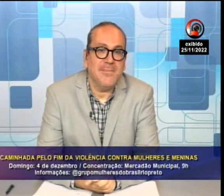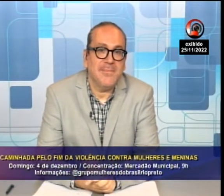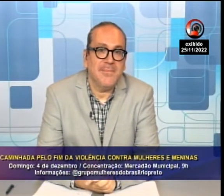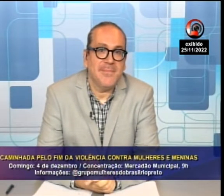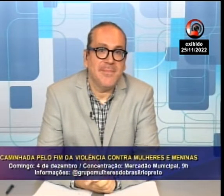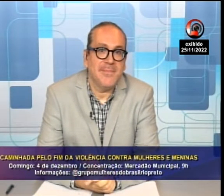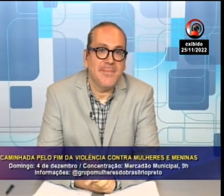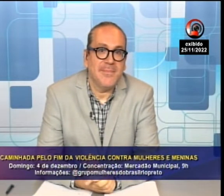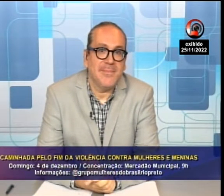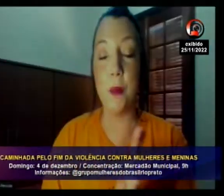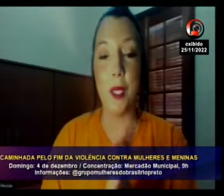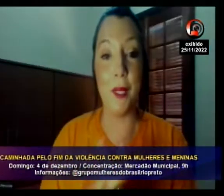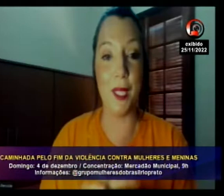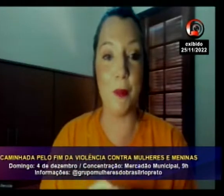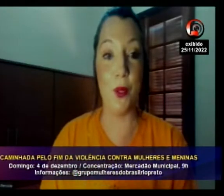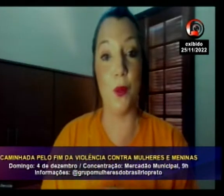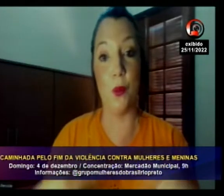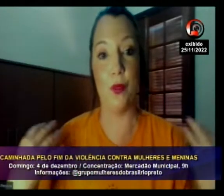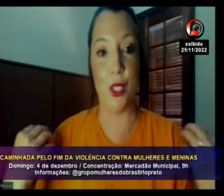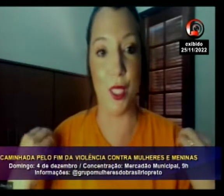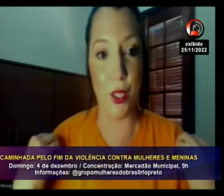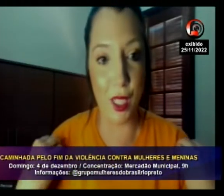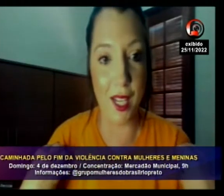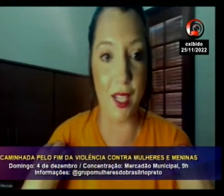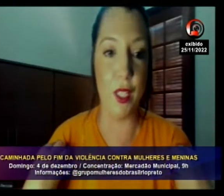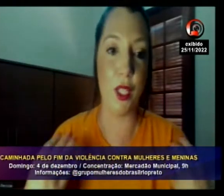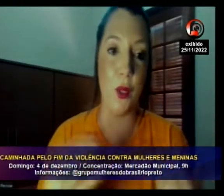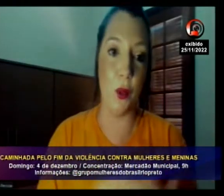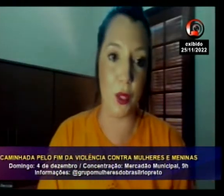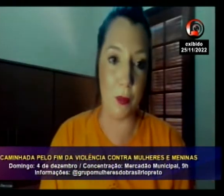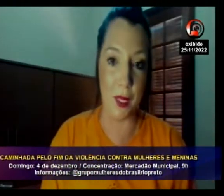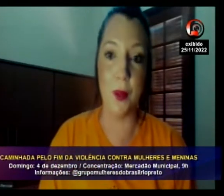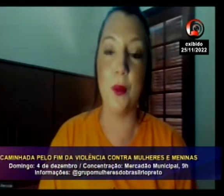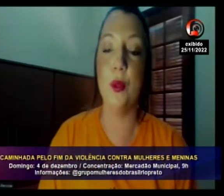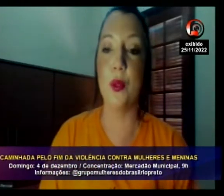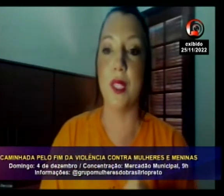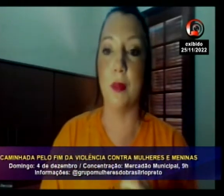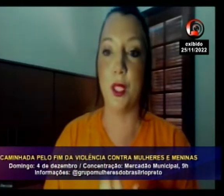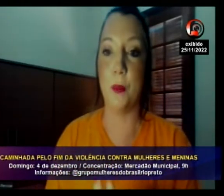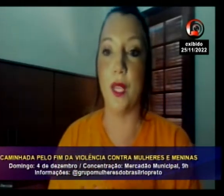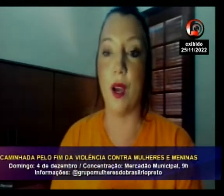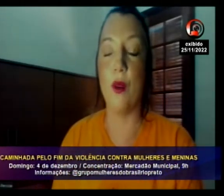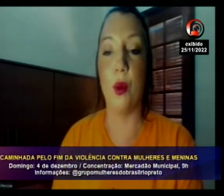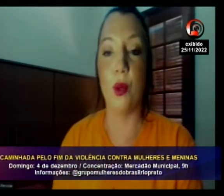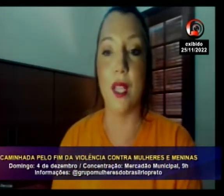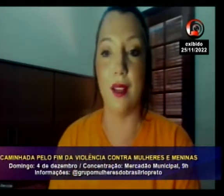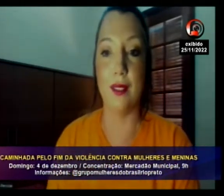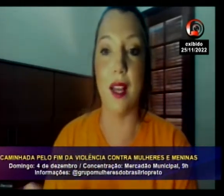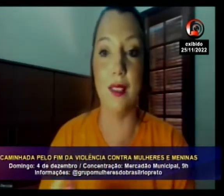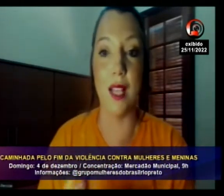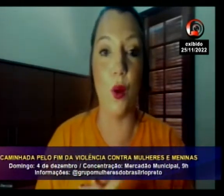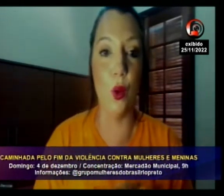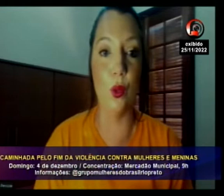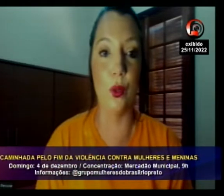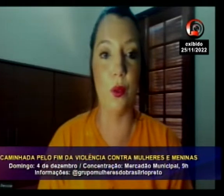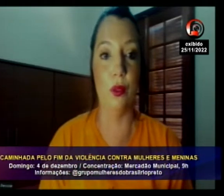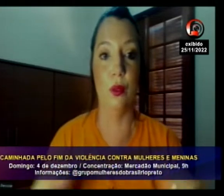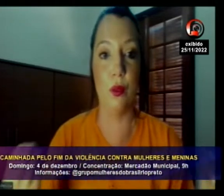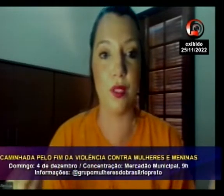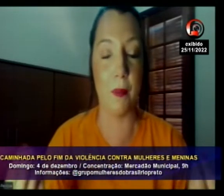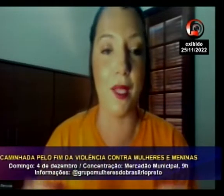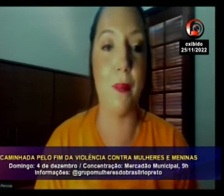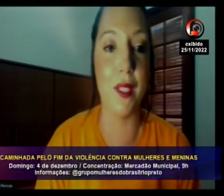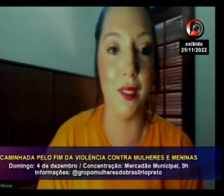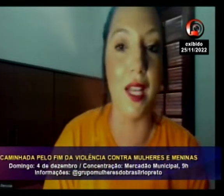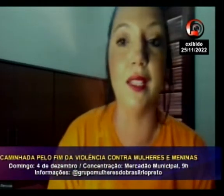sugere? Isso, a gente pede para que as pessoas vão vestidas de laranja ou de branco, justamente porque é a cor da ONU, que a